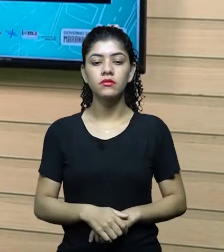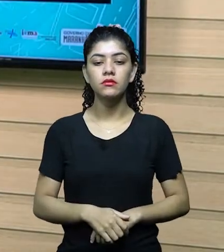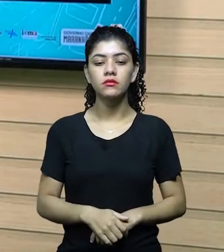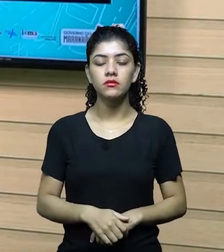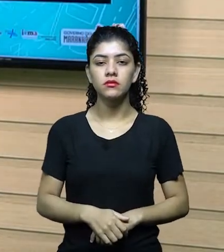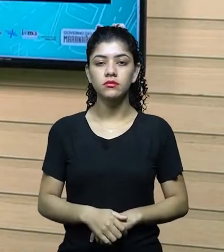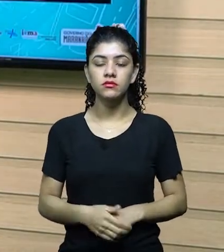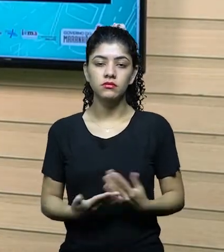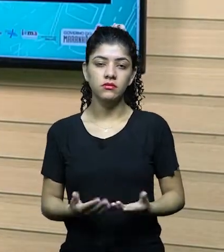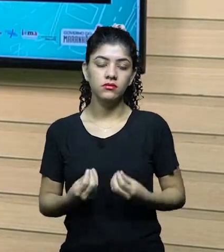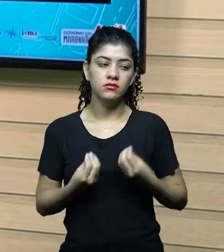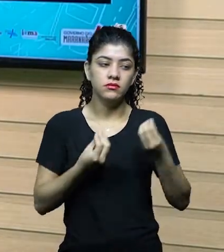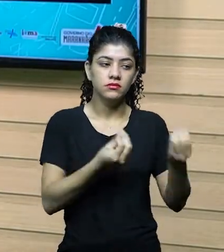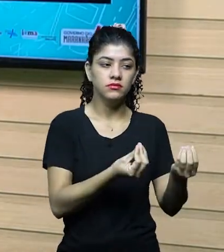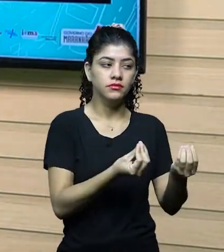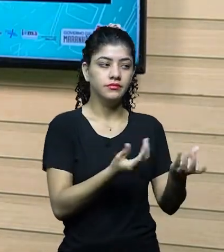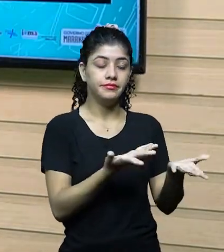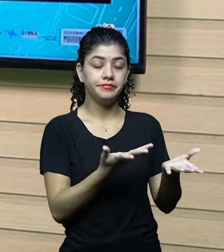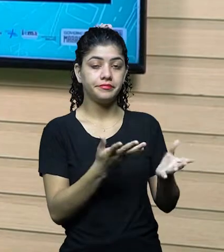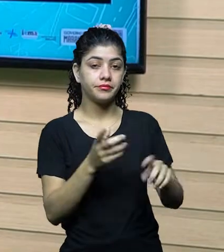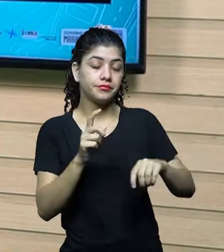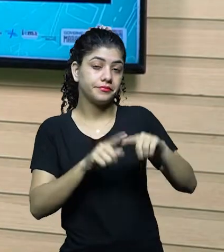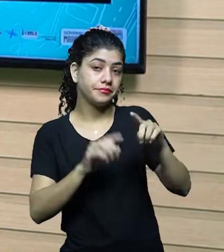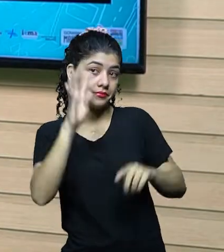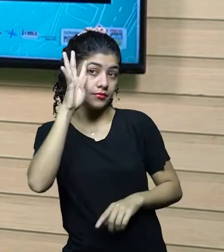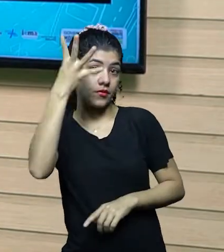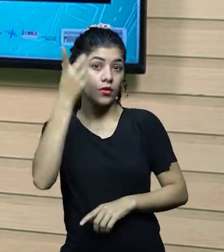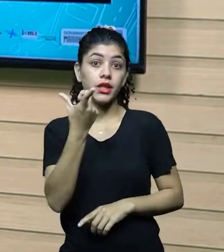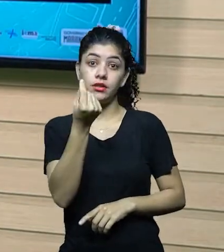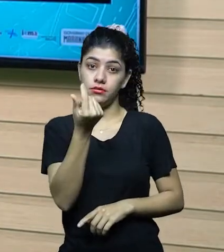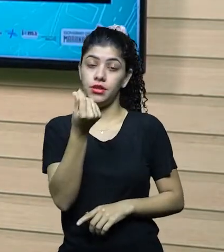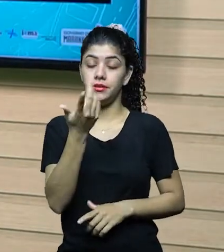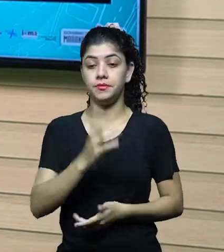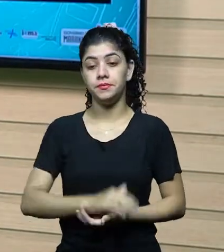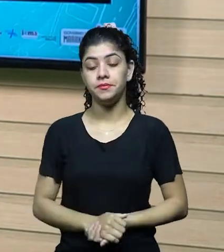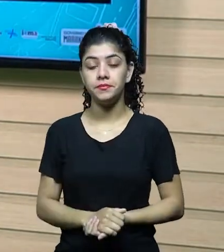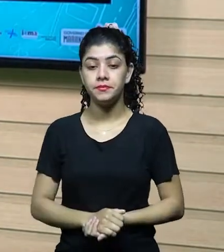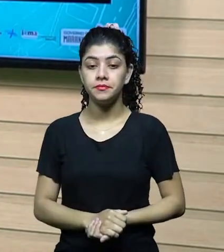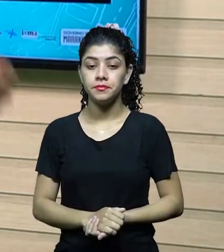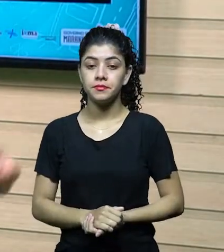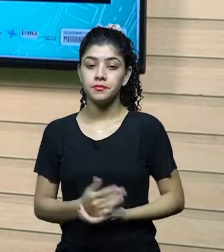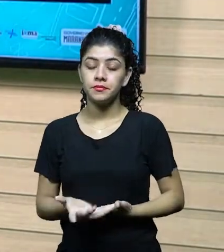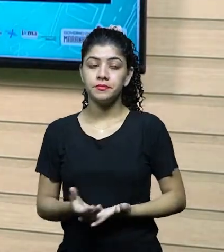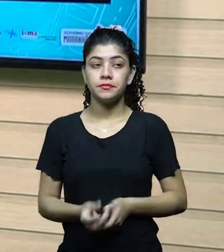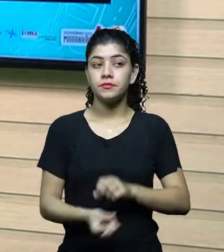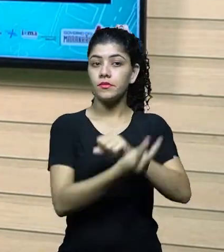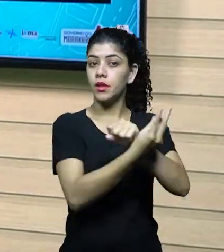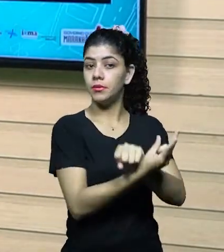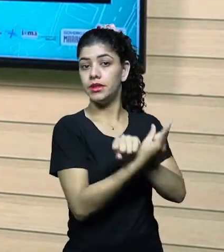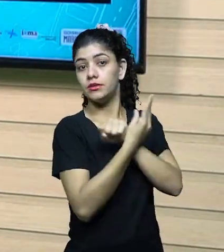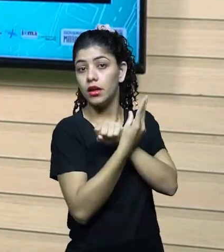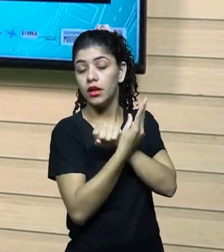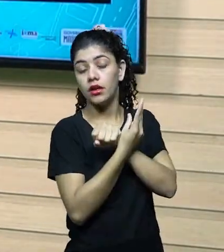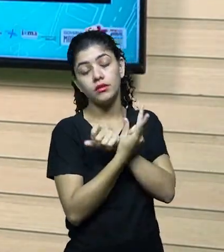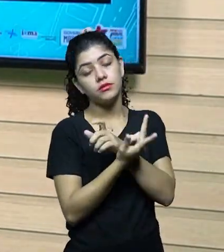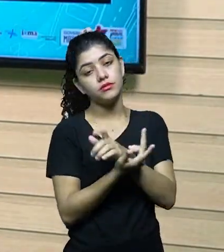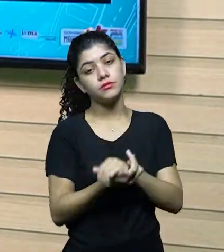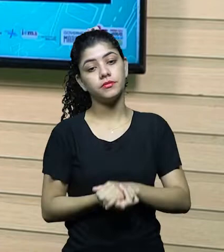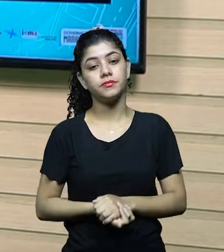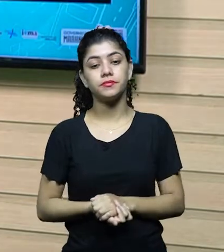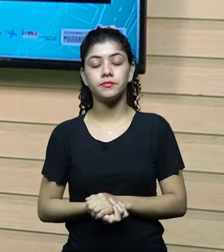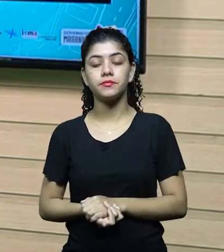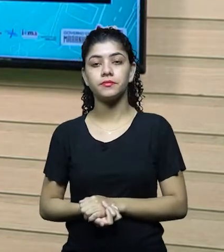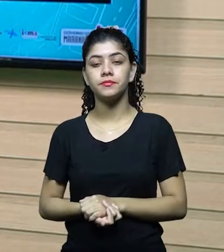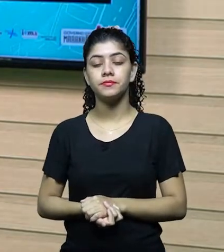quando você recorrer ao banco, é para resolver alguma coisa relacionada a dinheiro. Seja um crédito, seja um